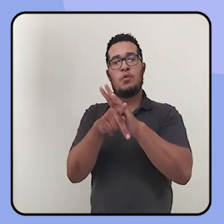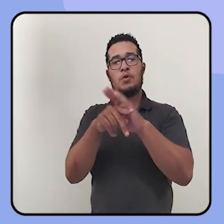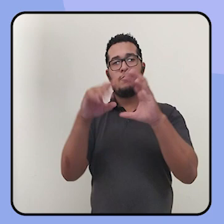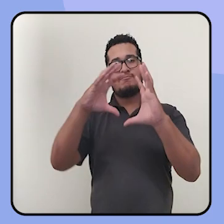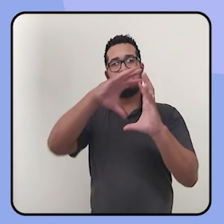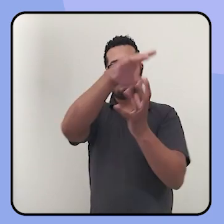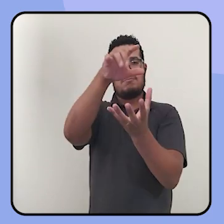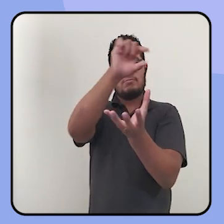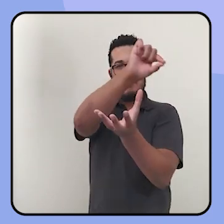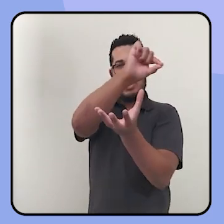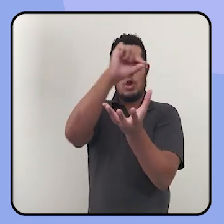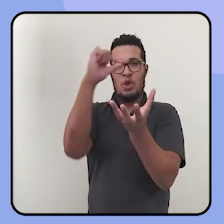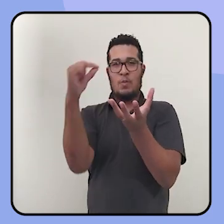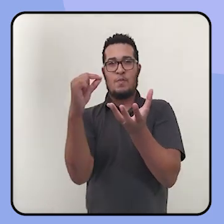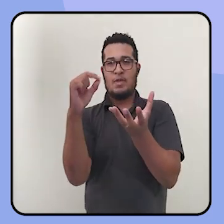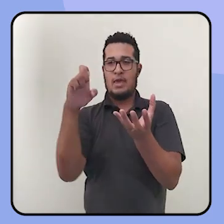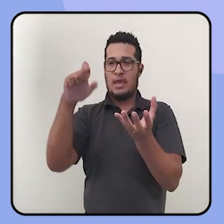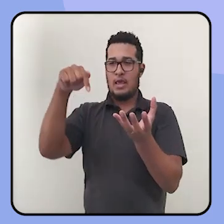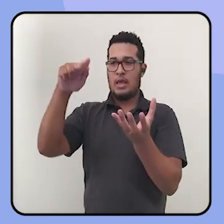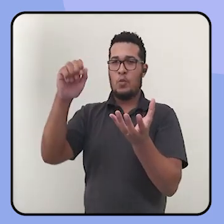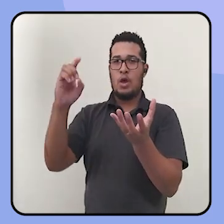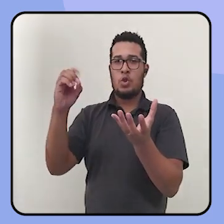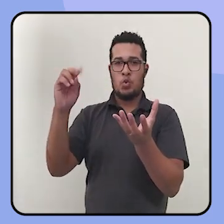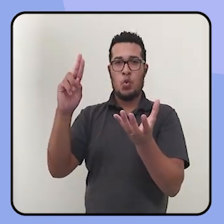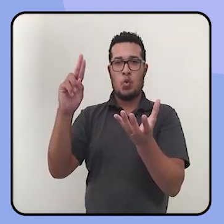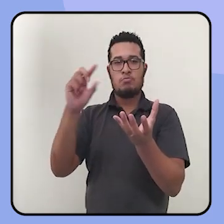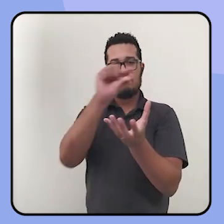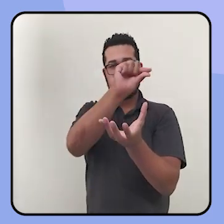quer dizer monte, amontoado.